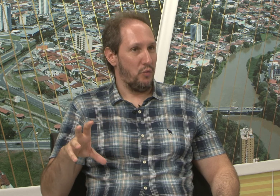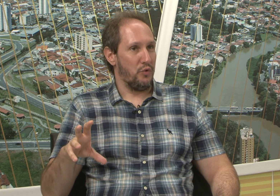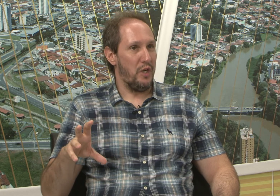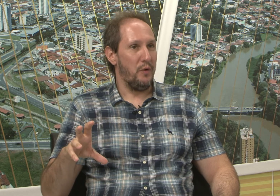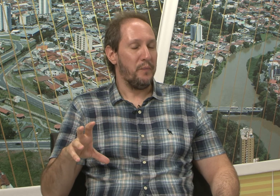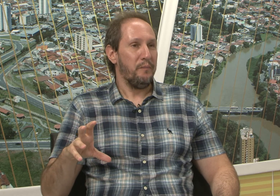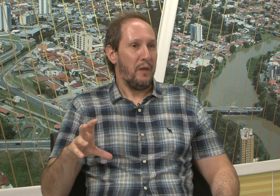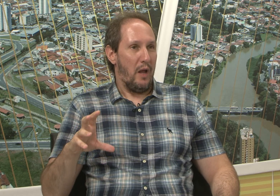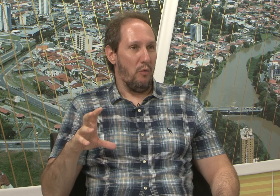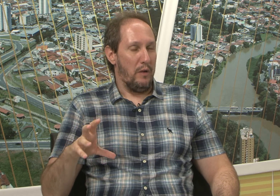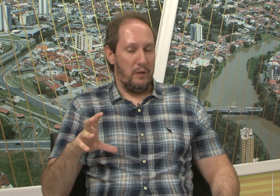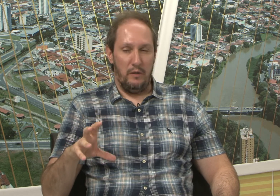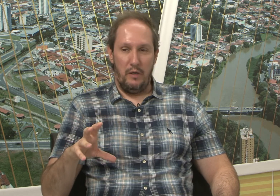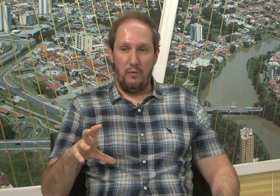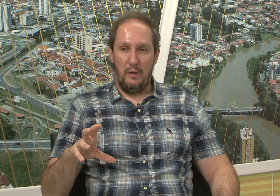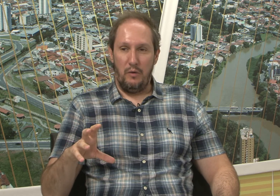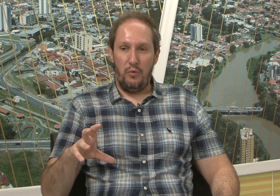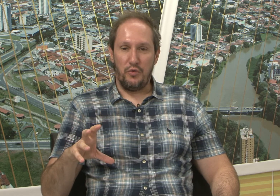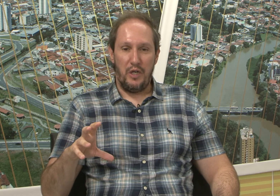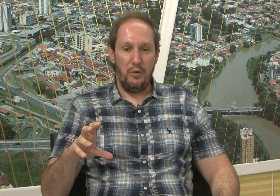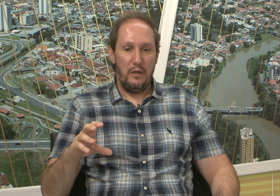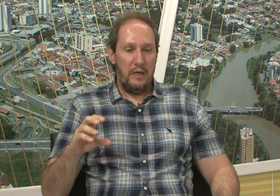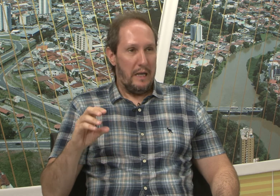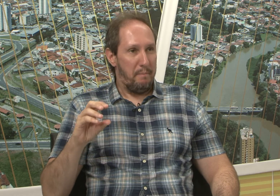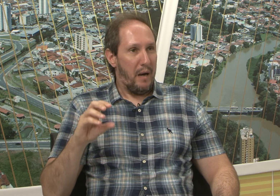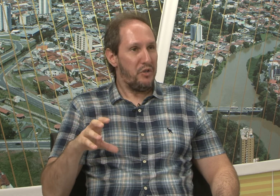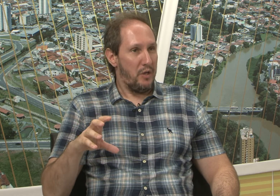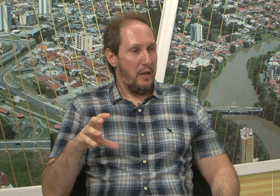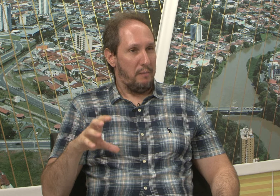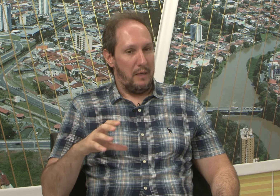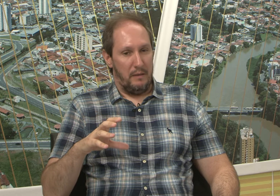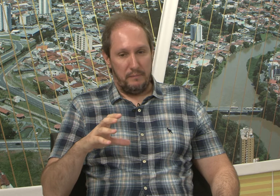formação desse conselho, ele é um conselho